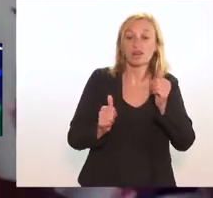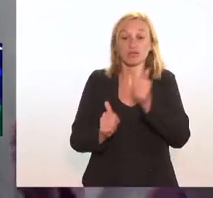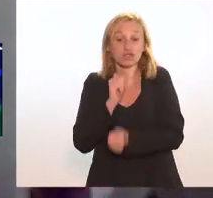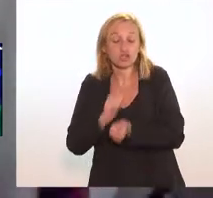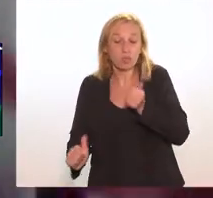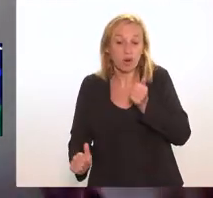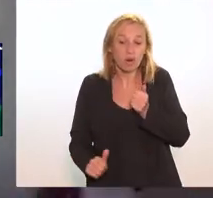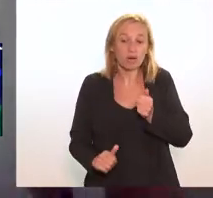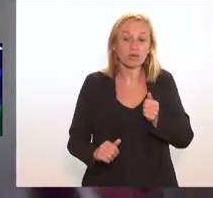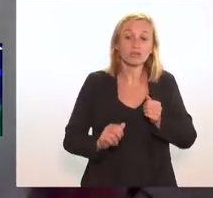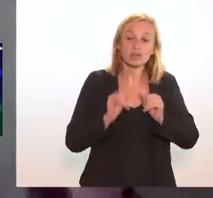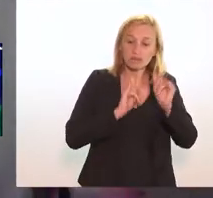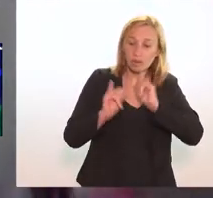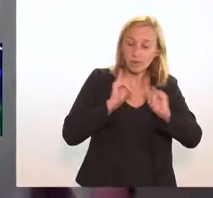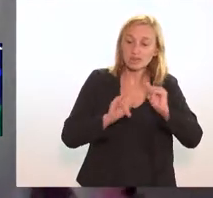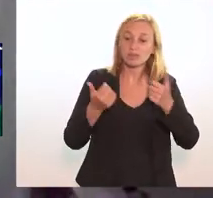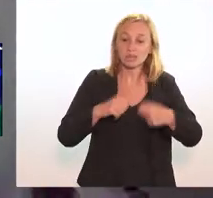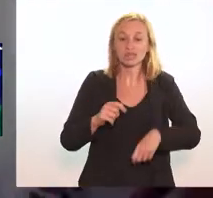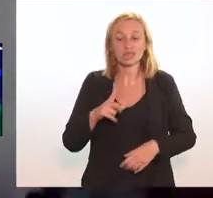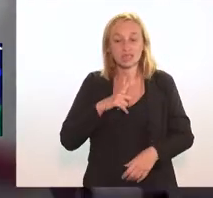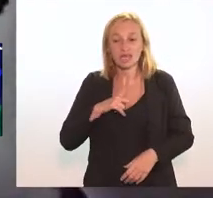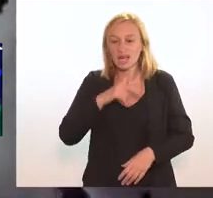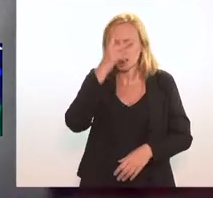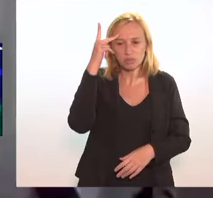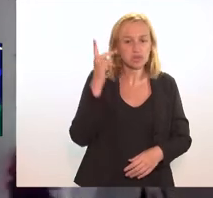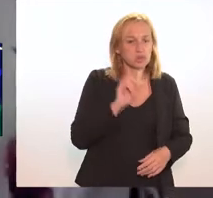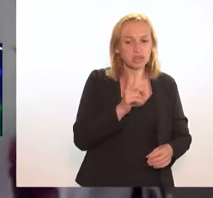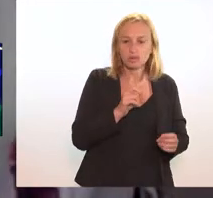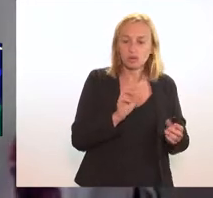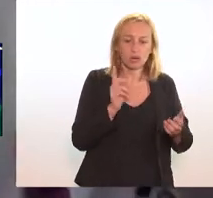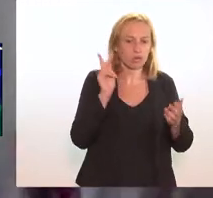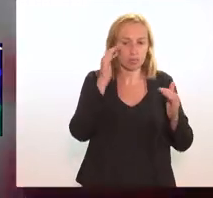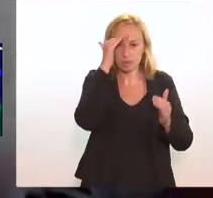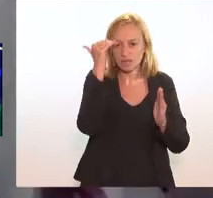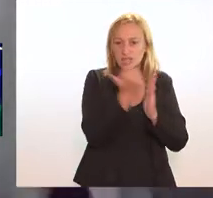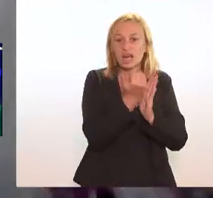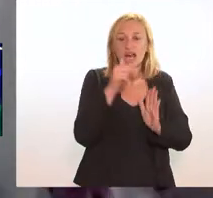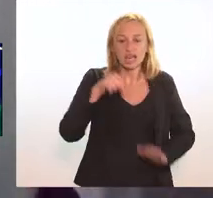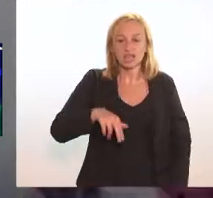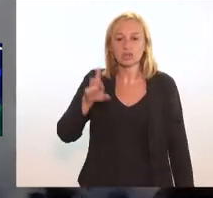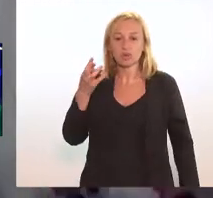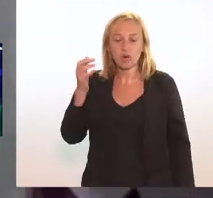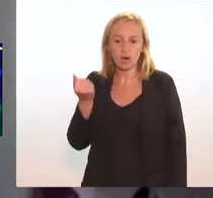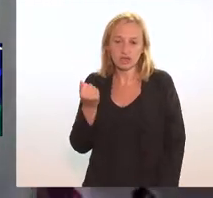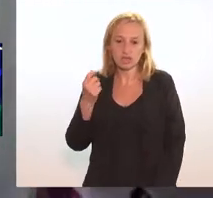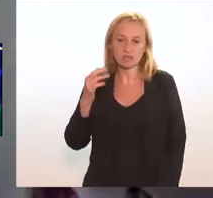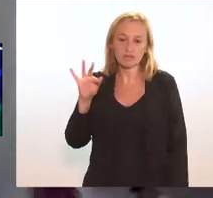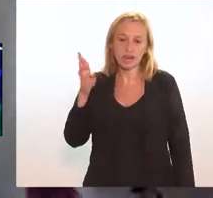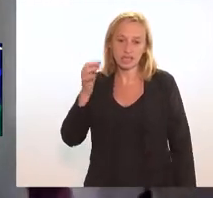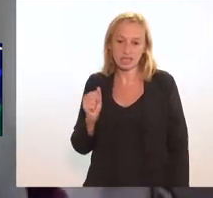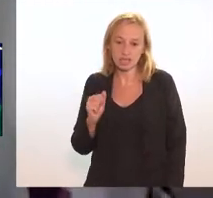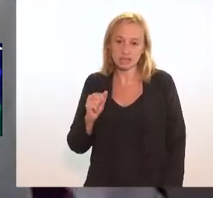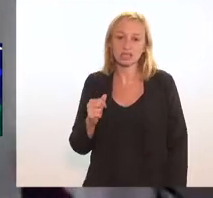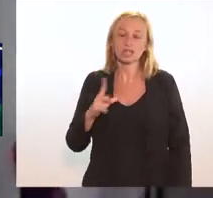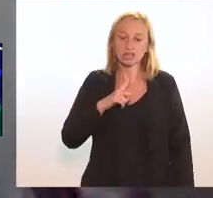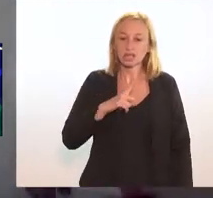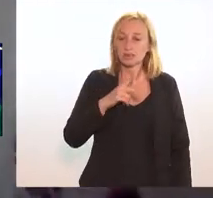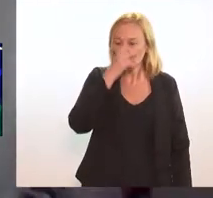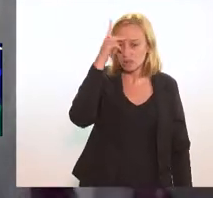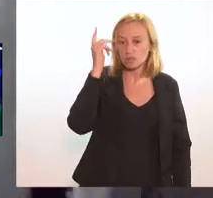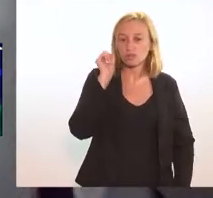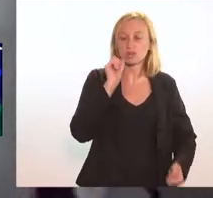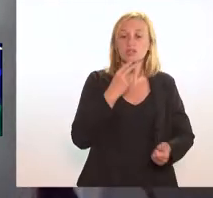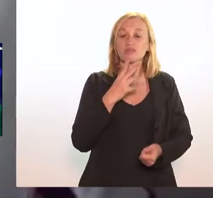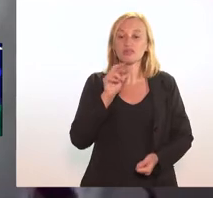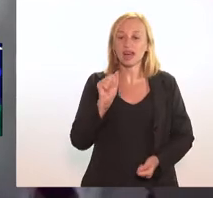novamente. E aí as pessoas não estão se percebendo. Aqui, no Hospital Rocha Faria, já tem gente aguardando vaga para a unidade intensiva, que não